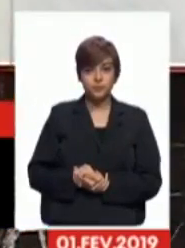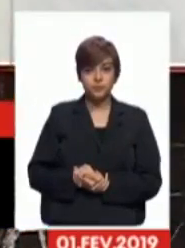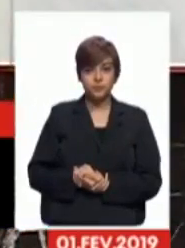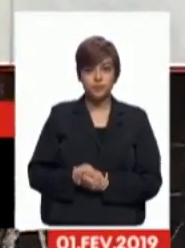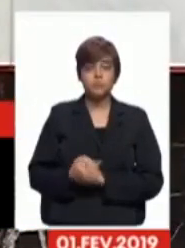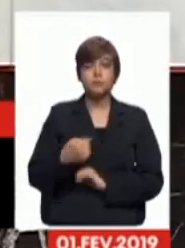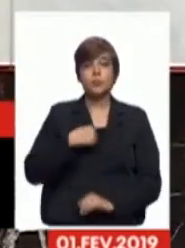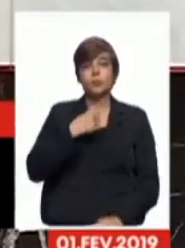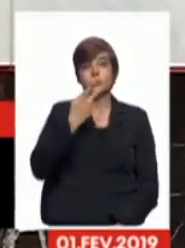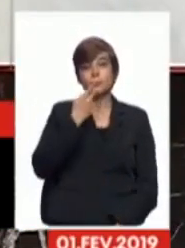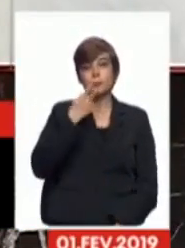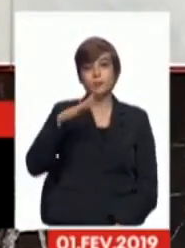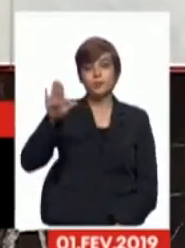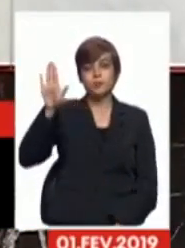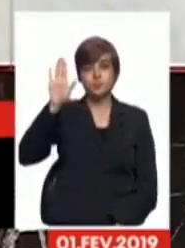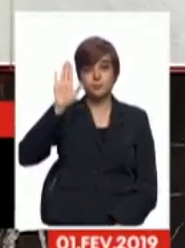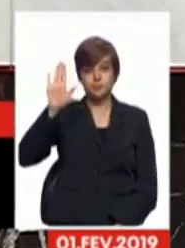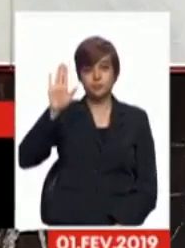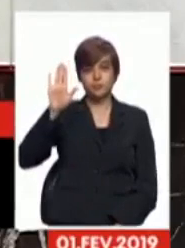Assim eu prometo.